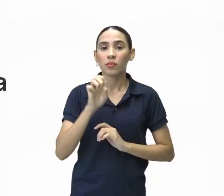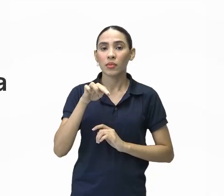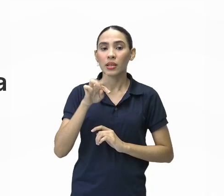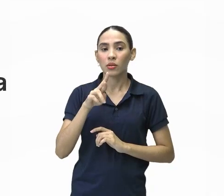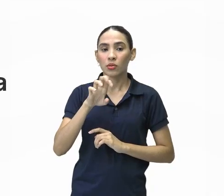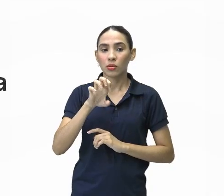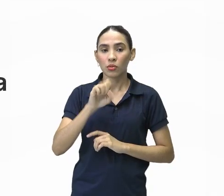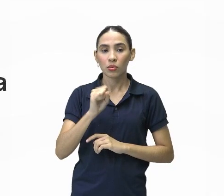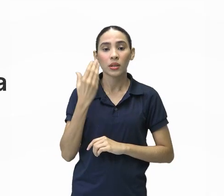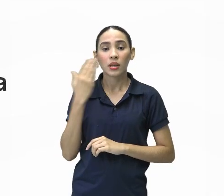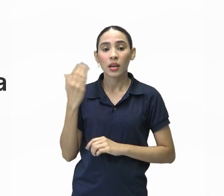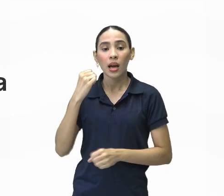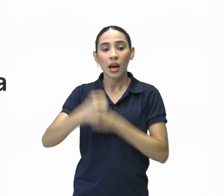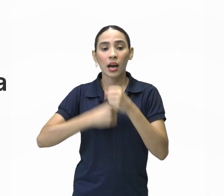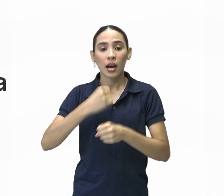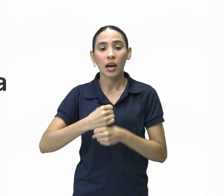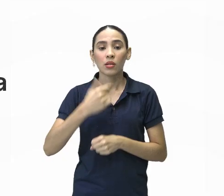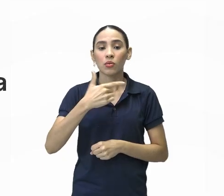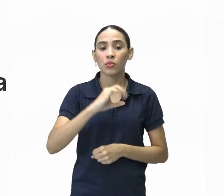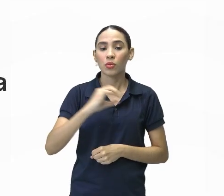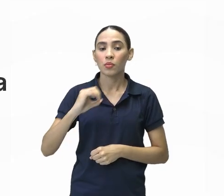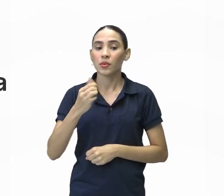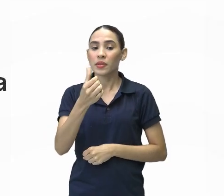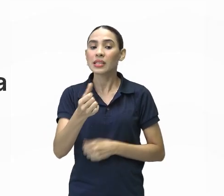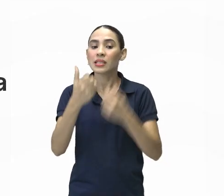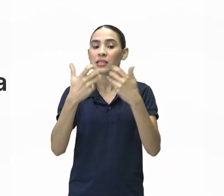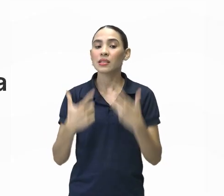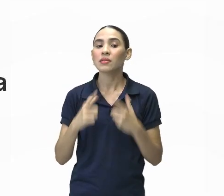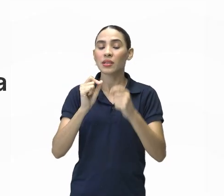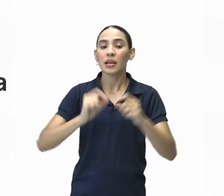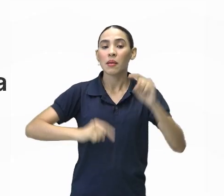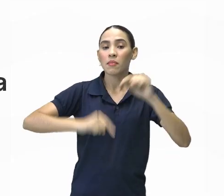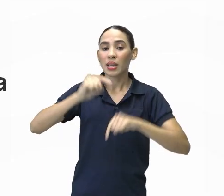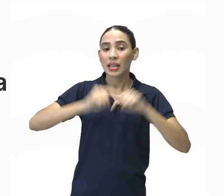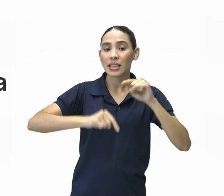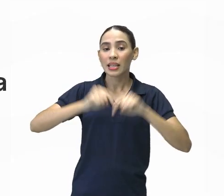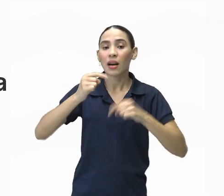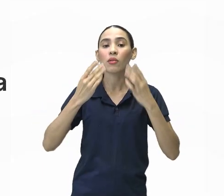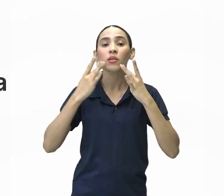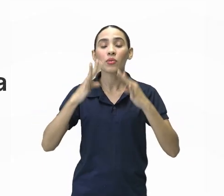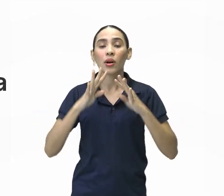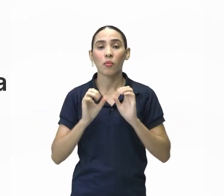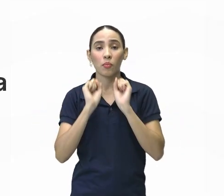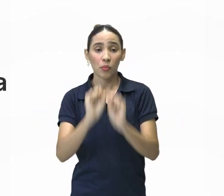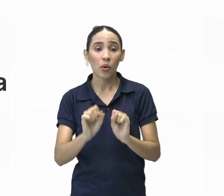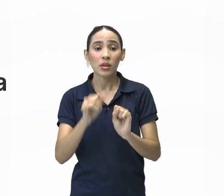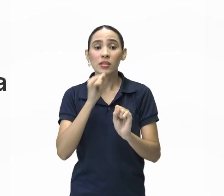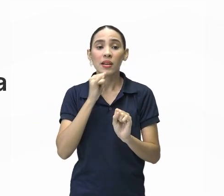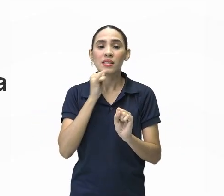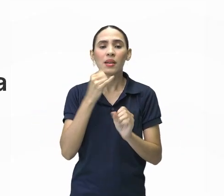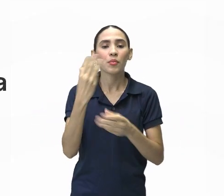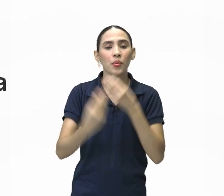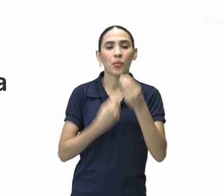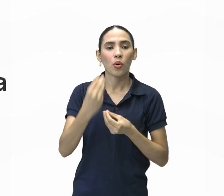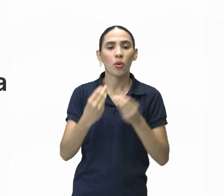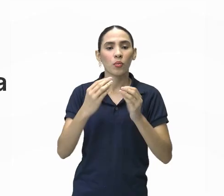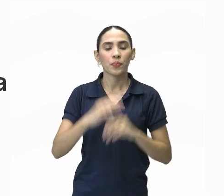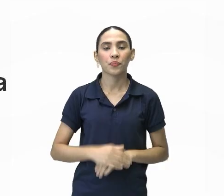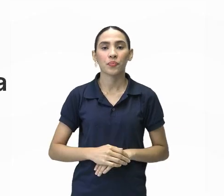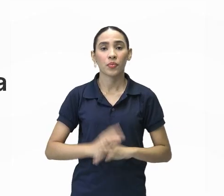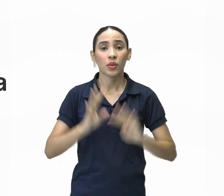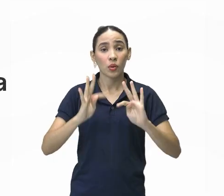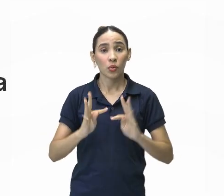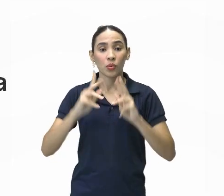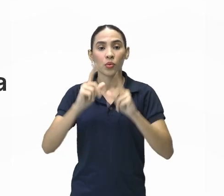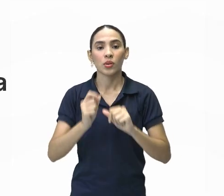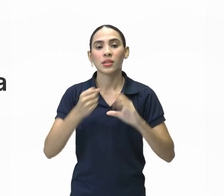de 2006, quando ele define recursos naturais que podem ser definidos como